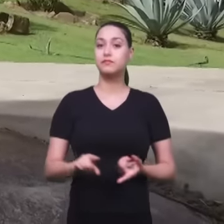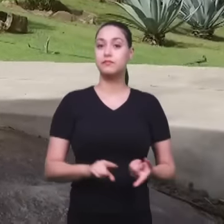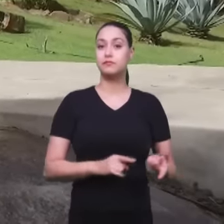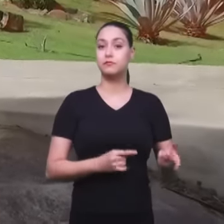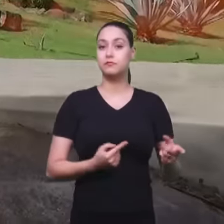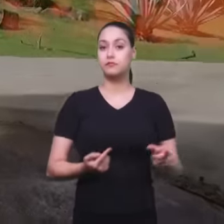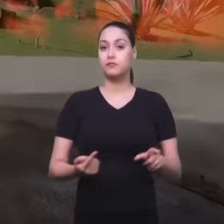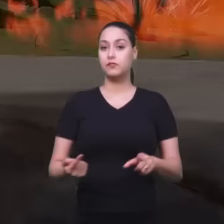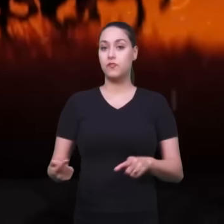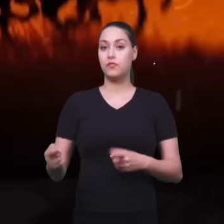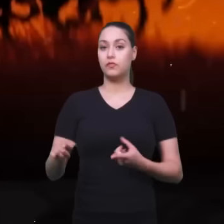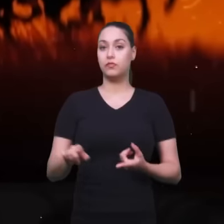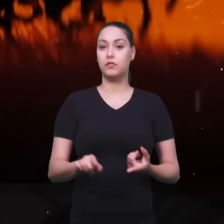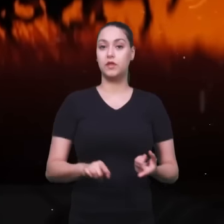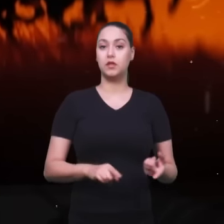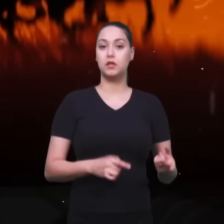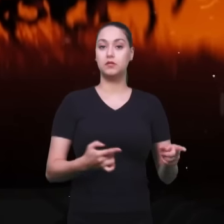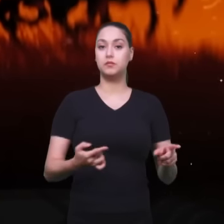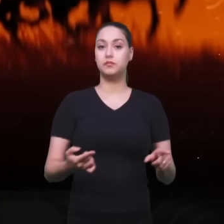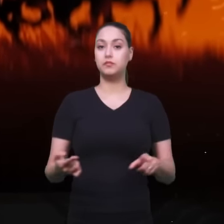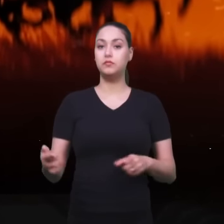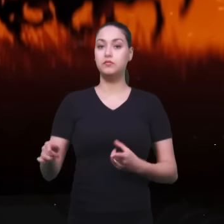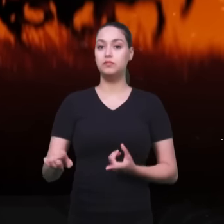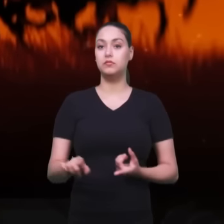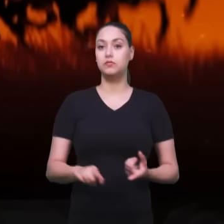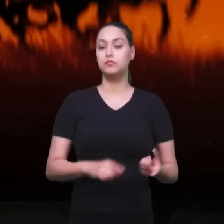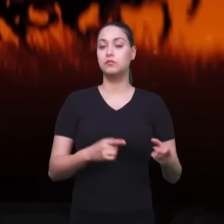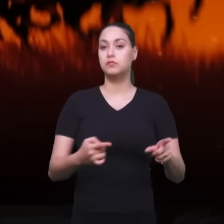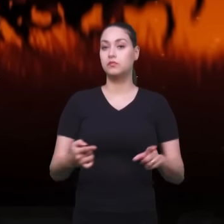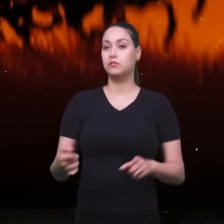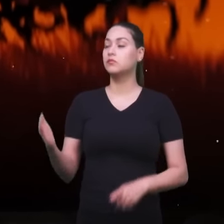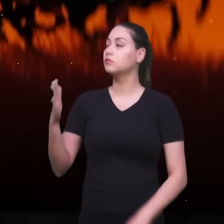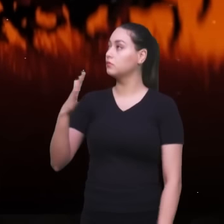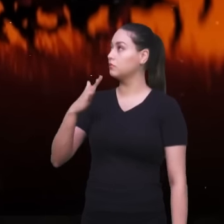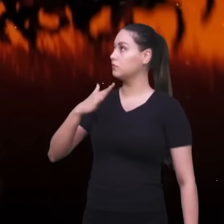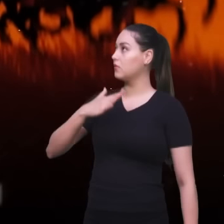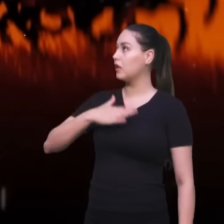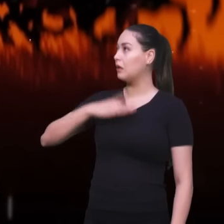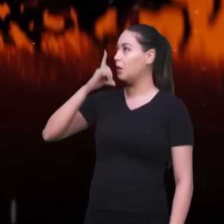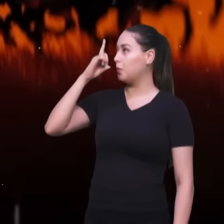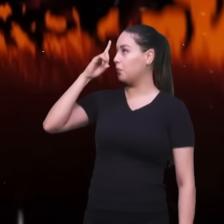Meu Deus Vence Batalhas